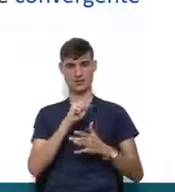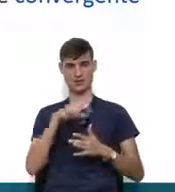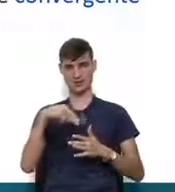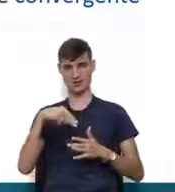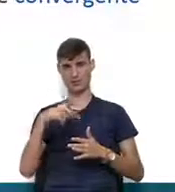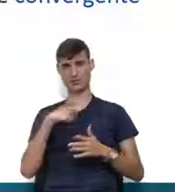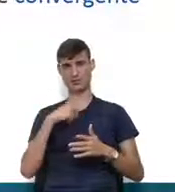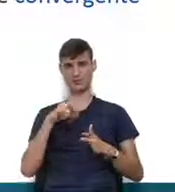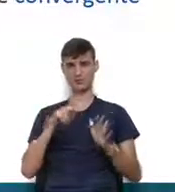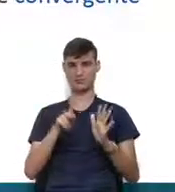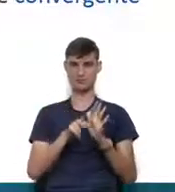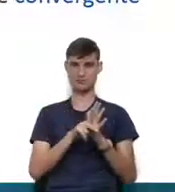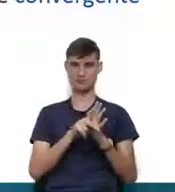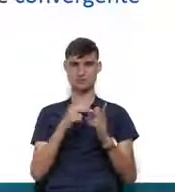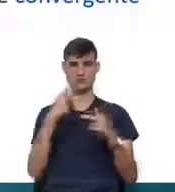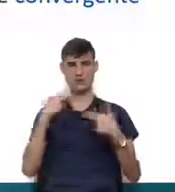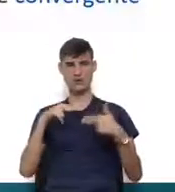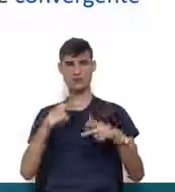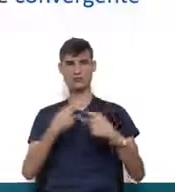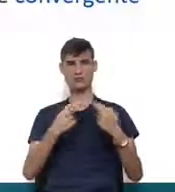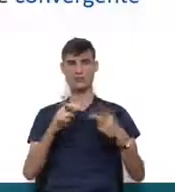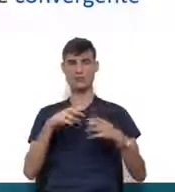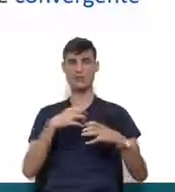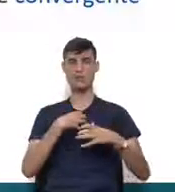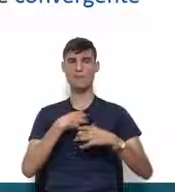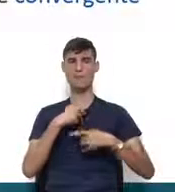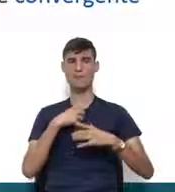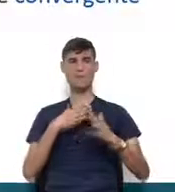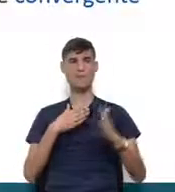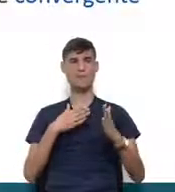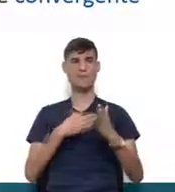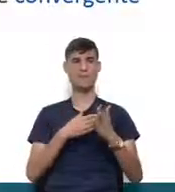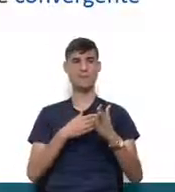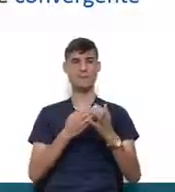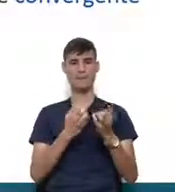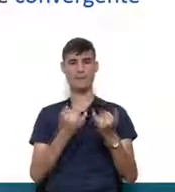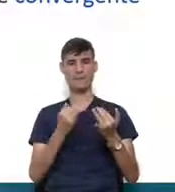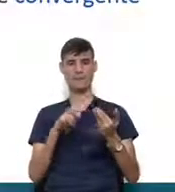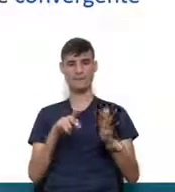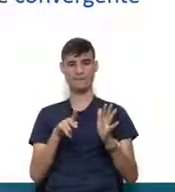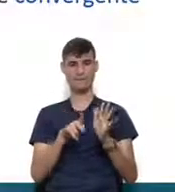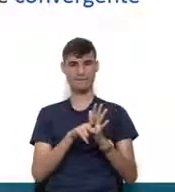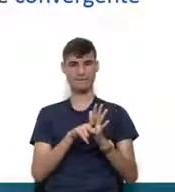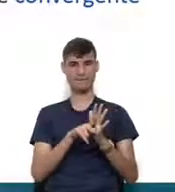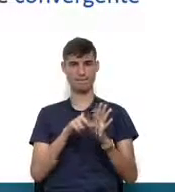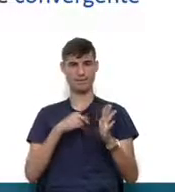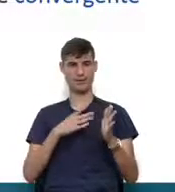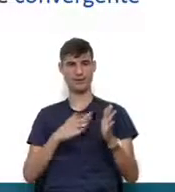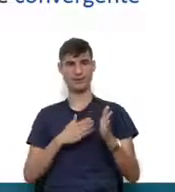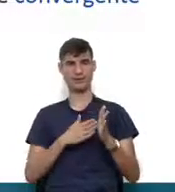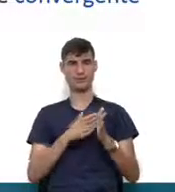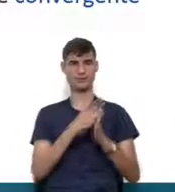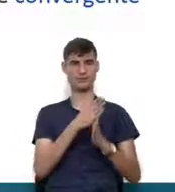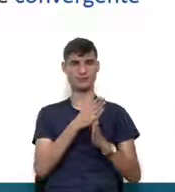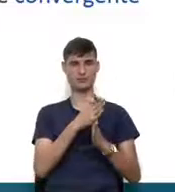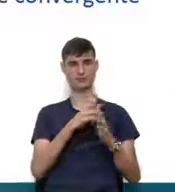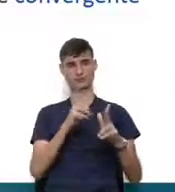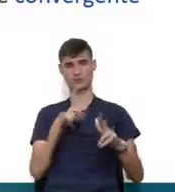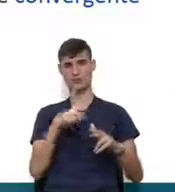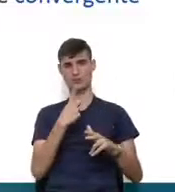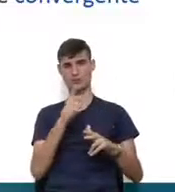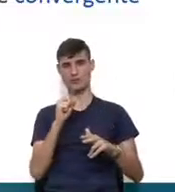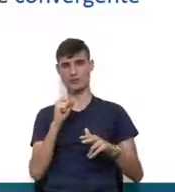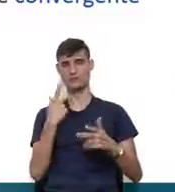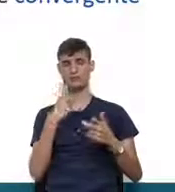n pertencendo aos naturais, de modo que o limite disso dê, quando a gente tende ao infinito, dê um S,